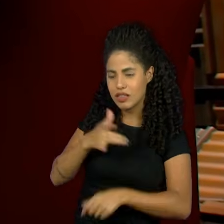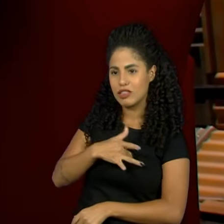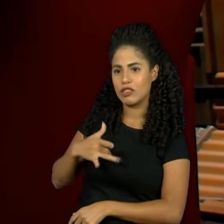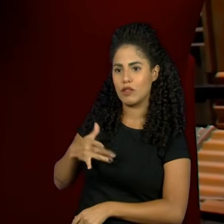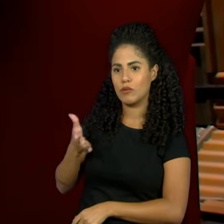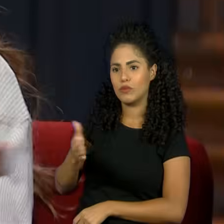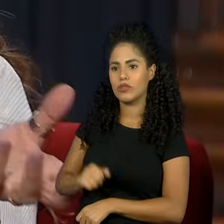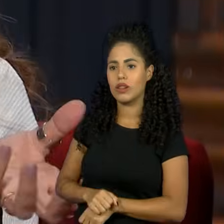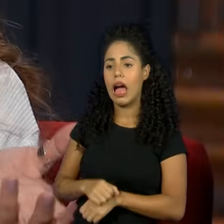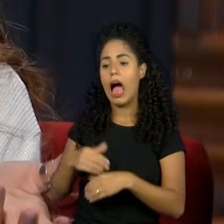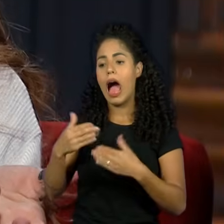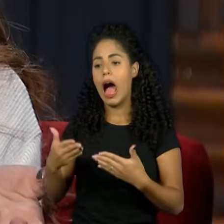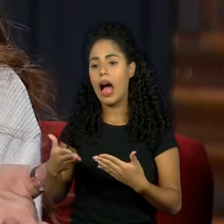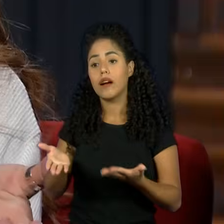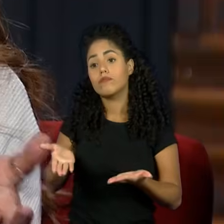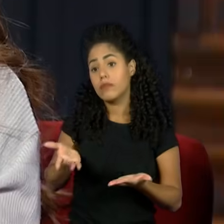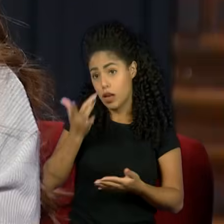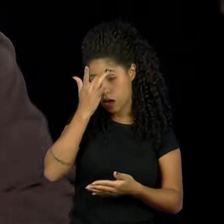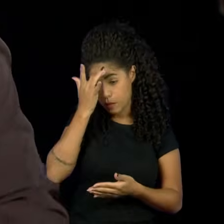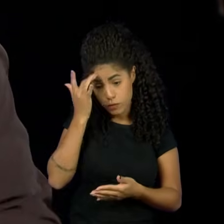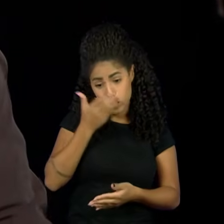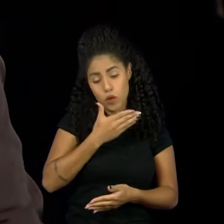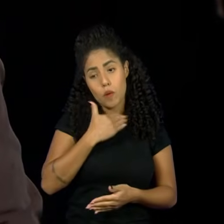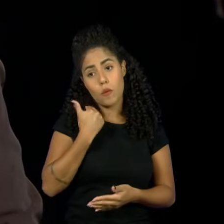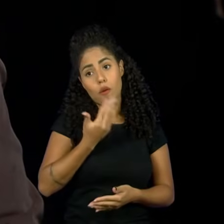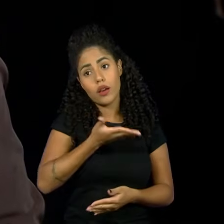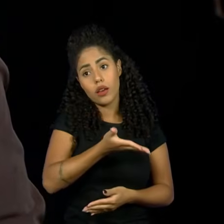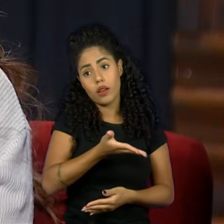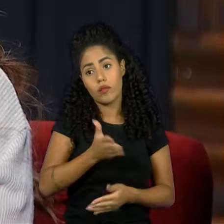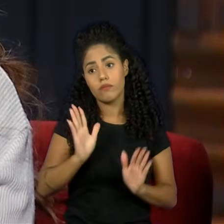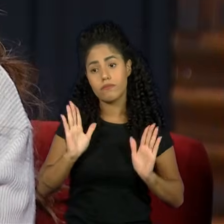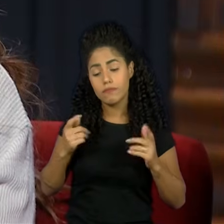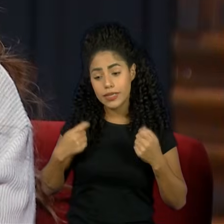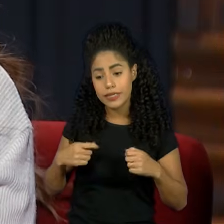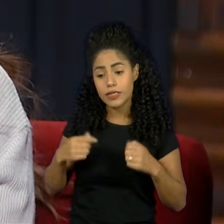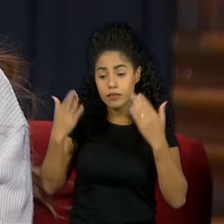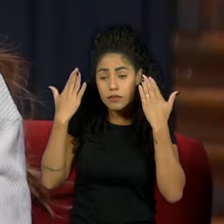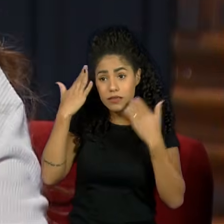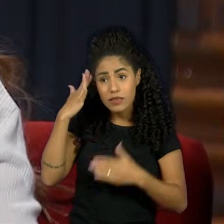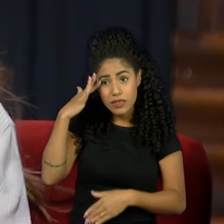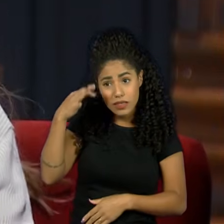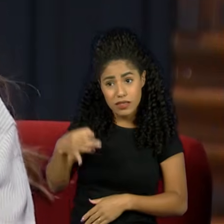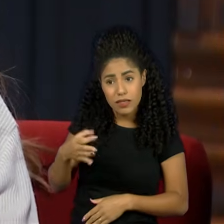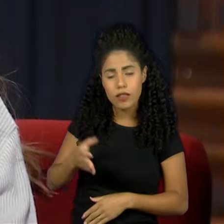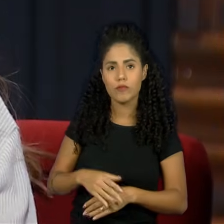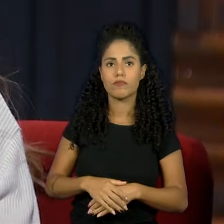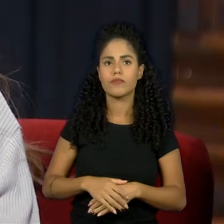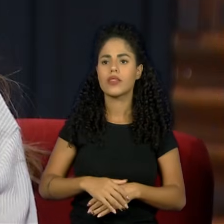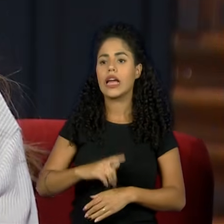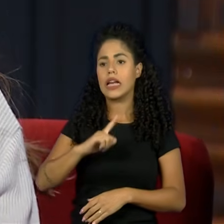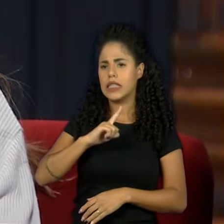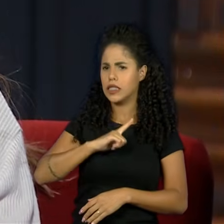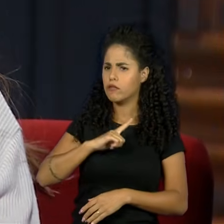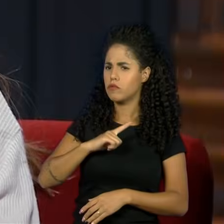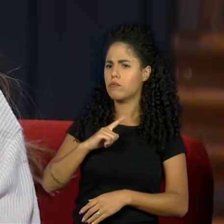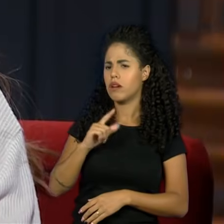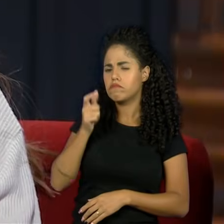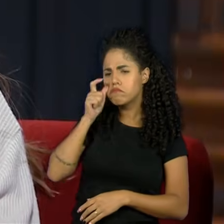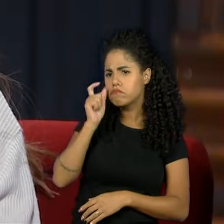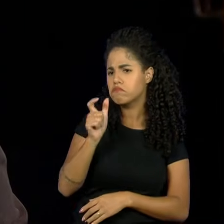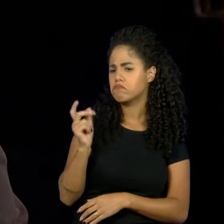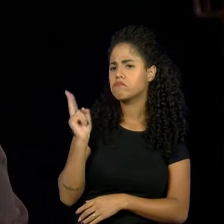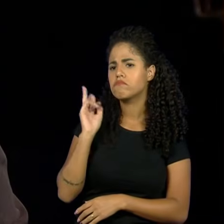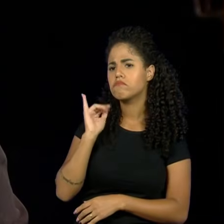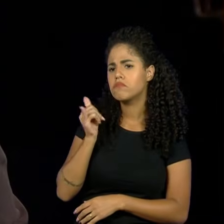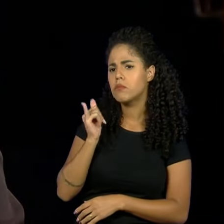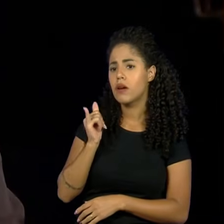morreu. Porque, afinal de contas... Você é um profissional. Você é um profissional de saúde. Teve uma história bem interessante comigo quando minha